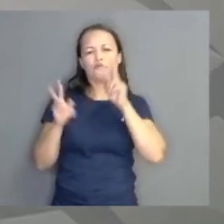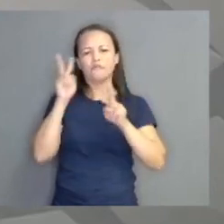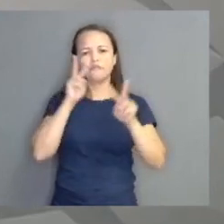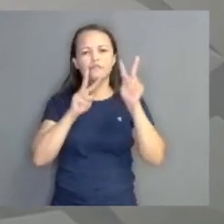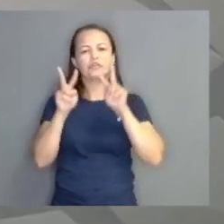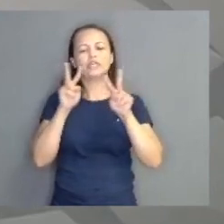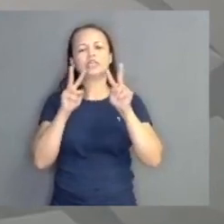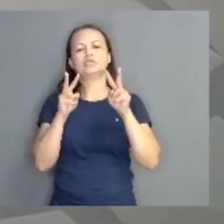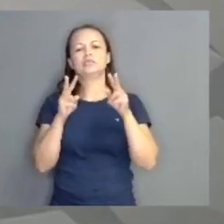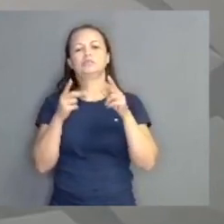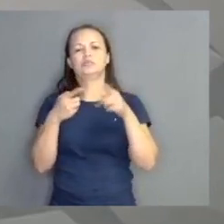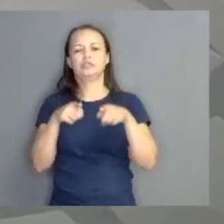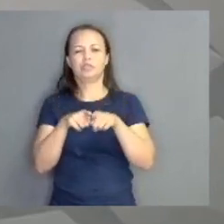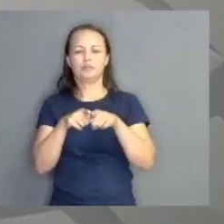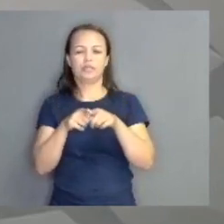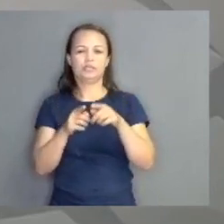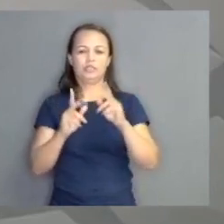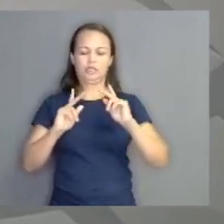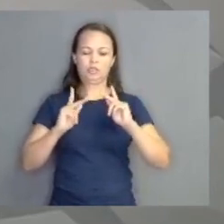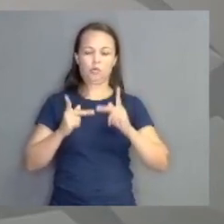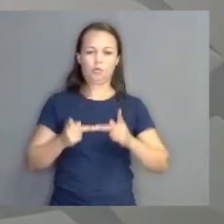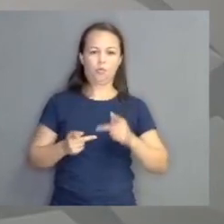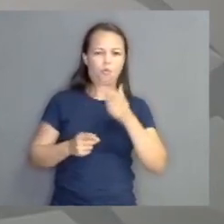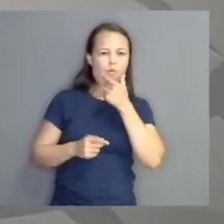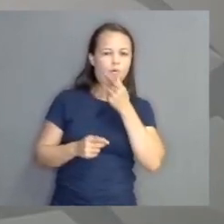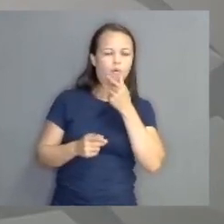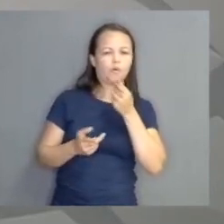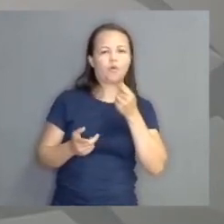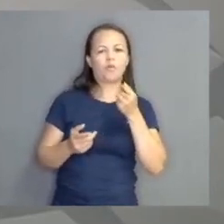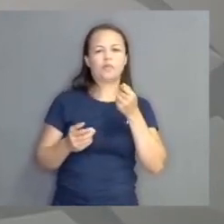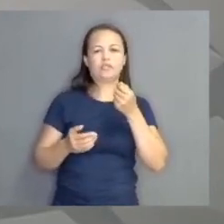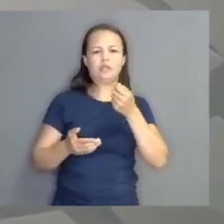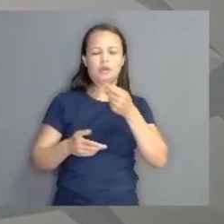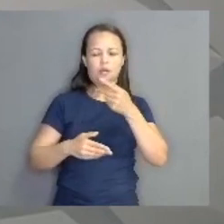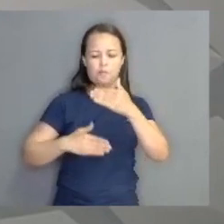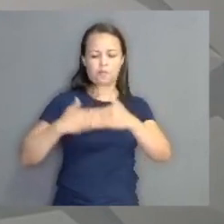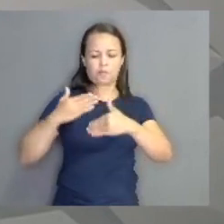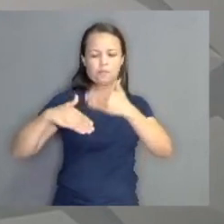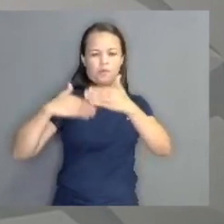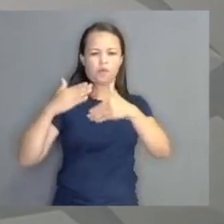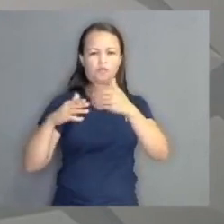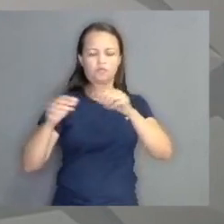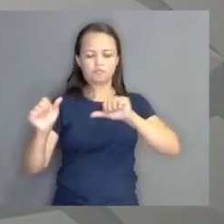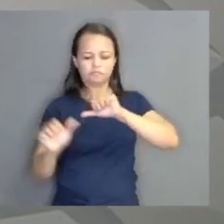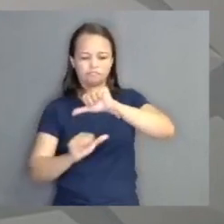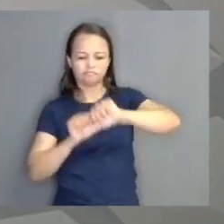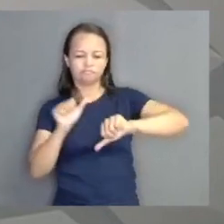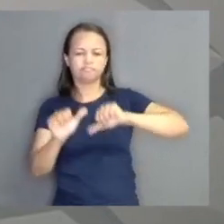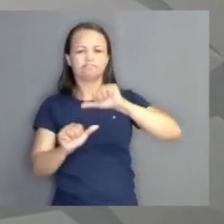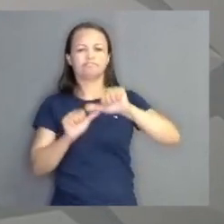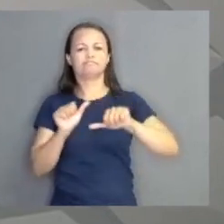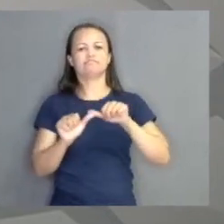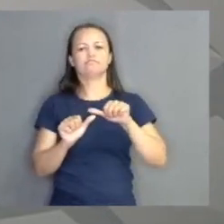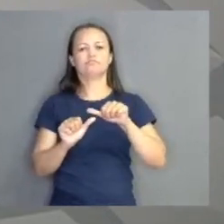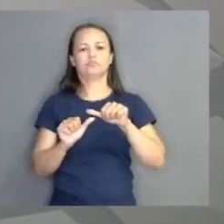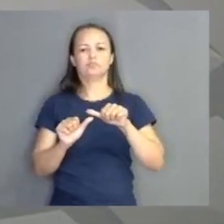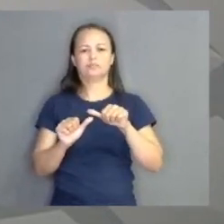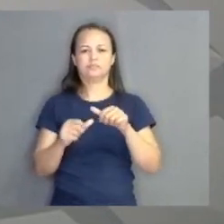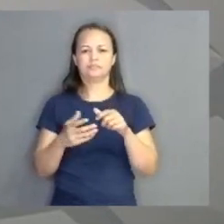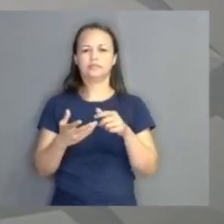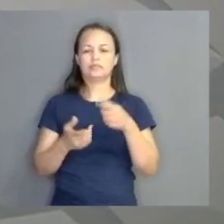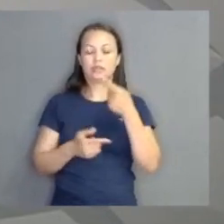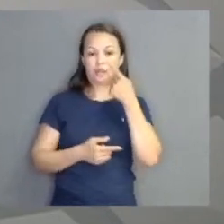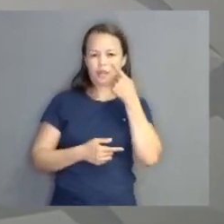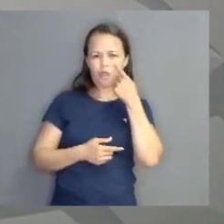da história. Ele promove mudanças, transformações. E